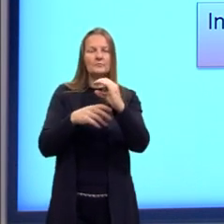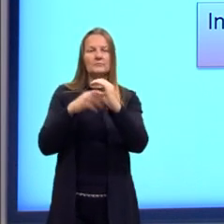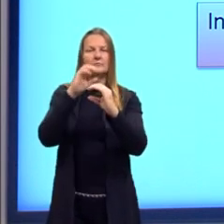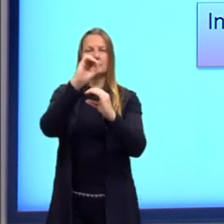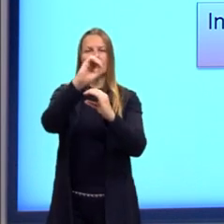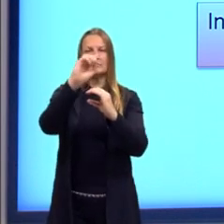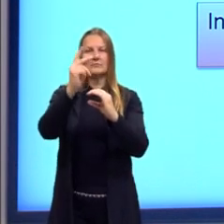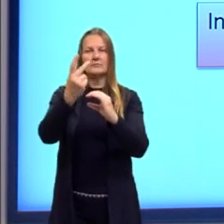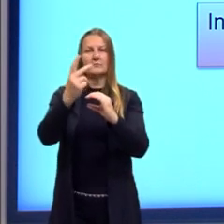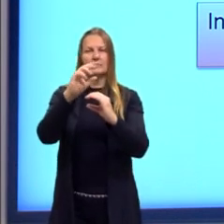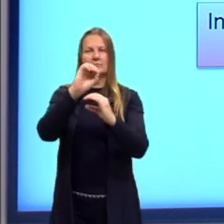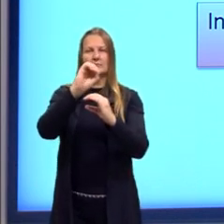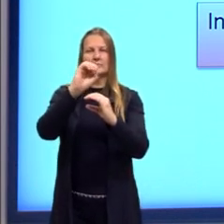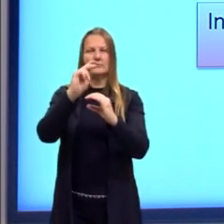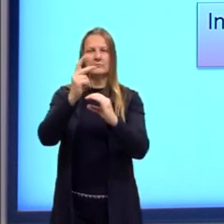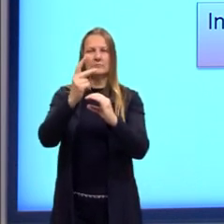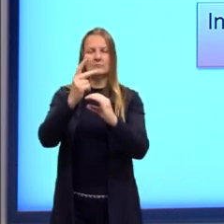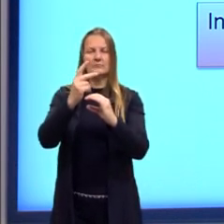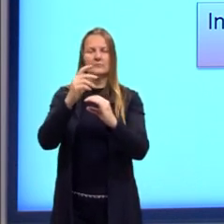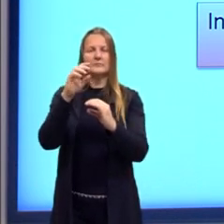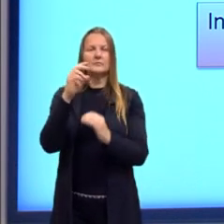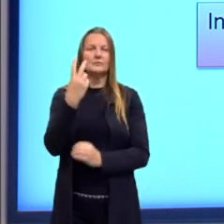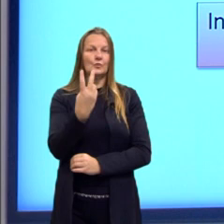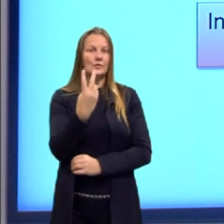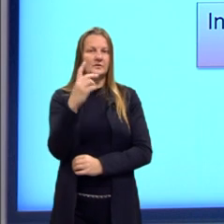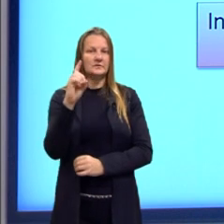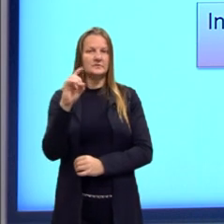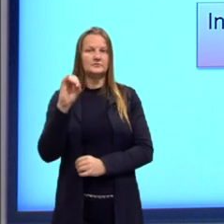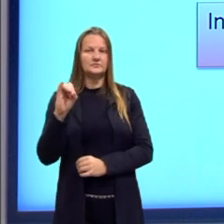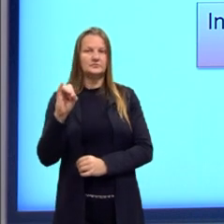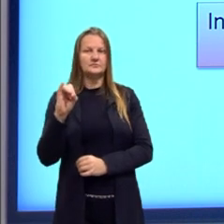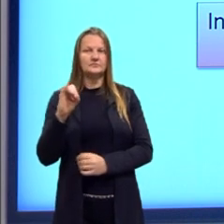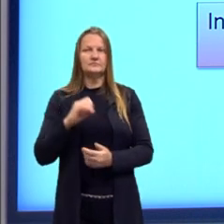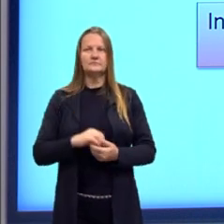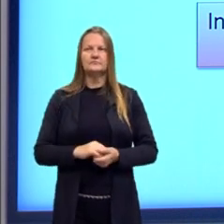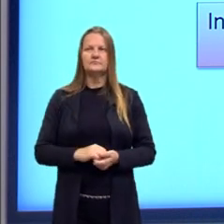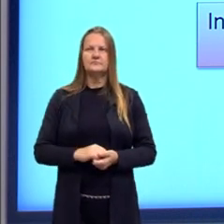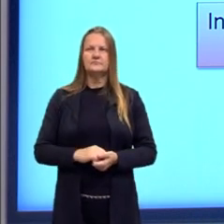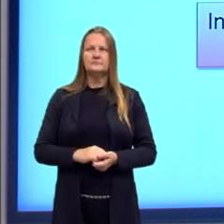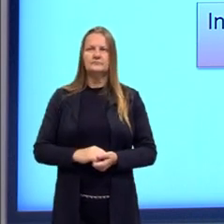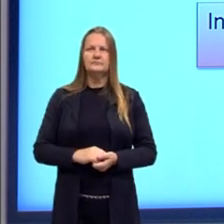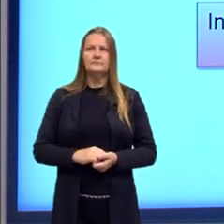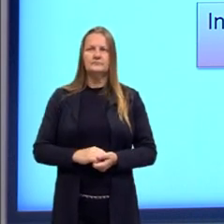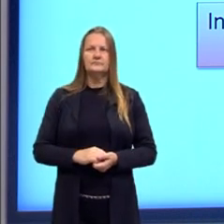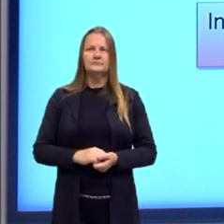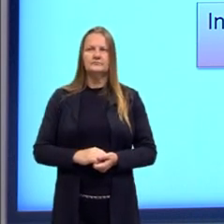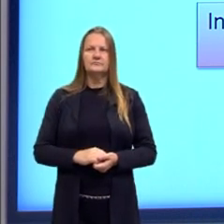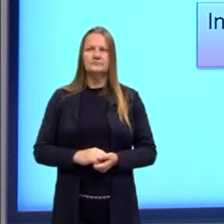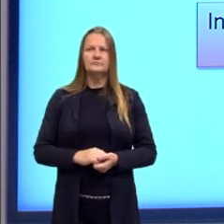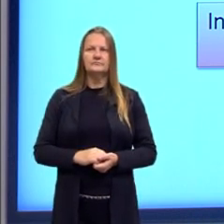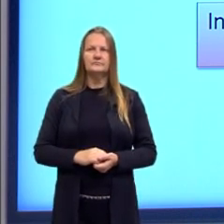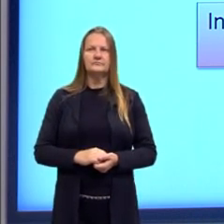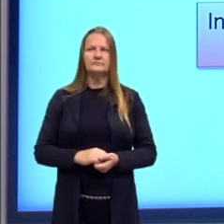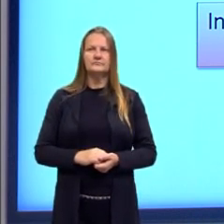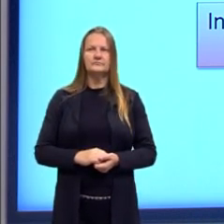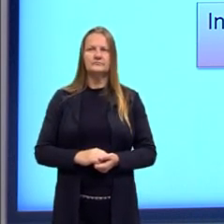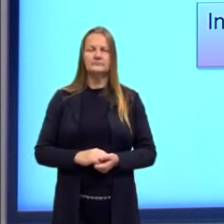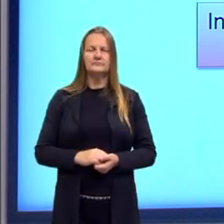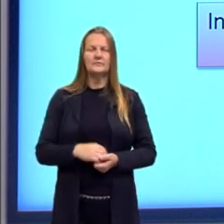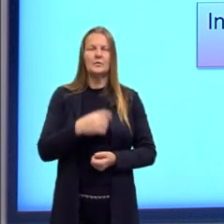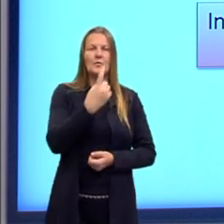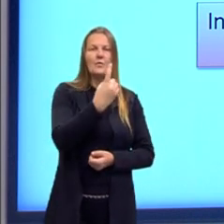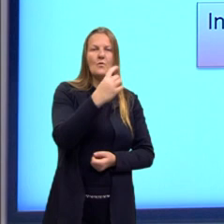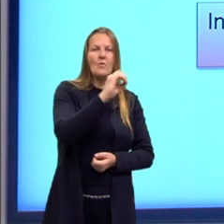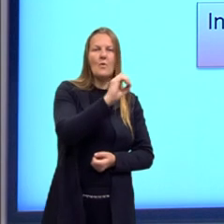que vai mudar que é o nome cultura eu vou acrescentar o di ta Audi que sinaliza que eu tenho que repete a no